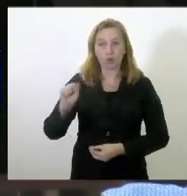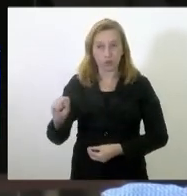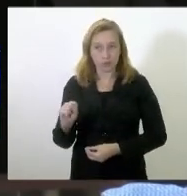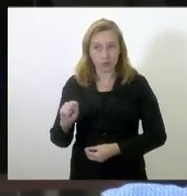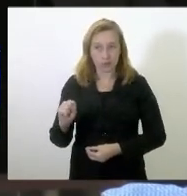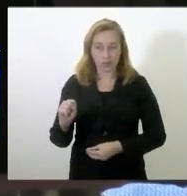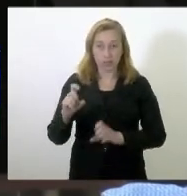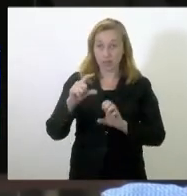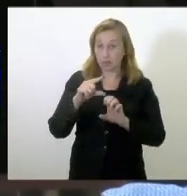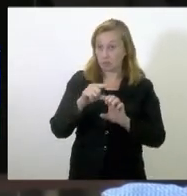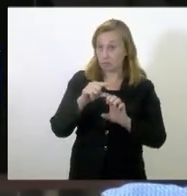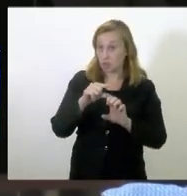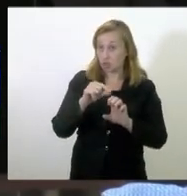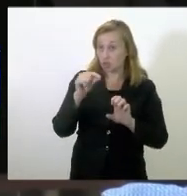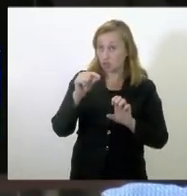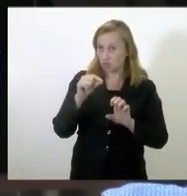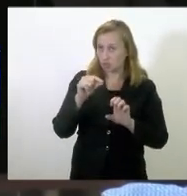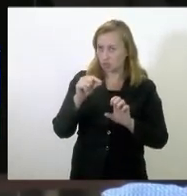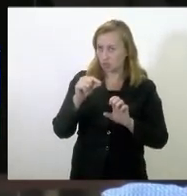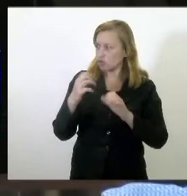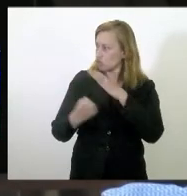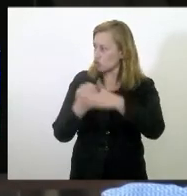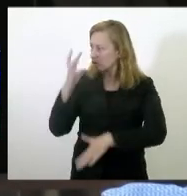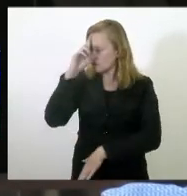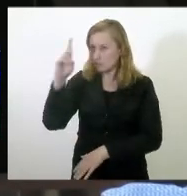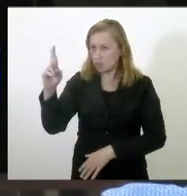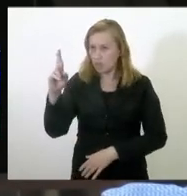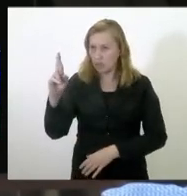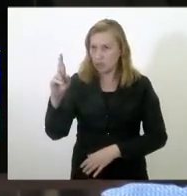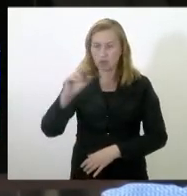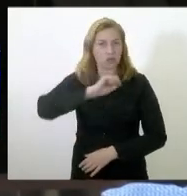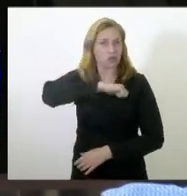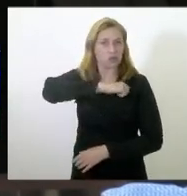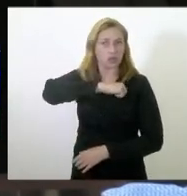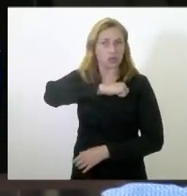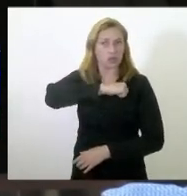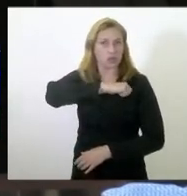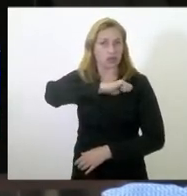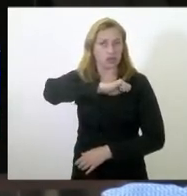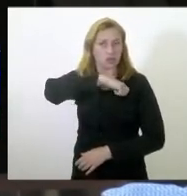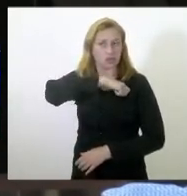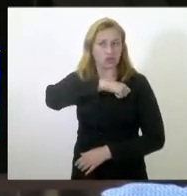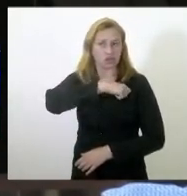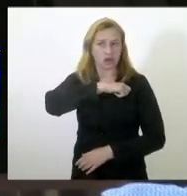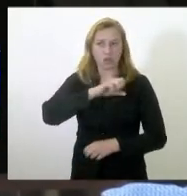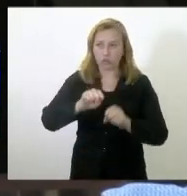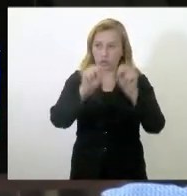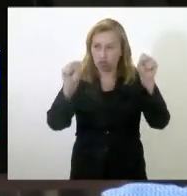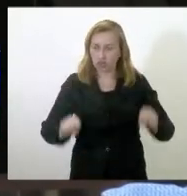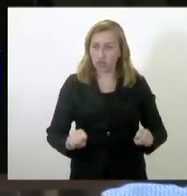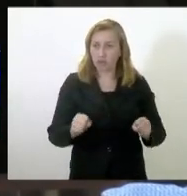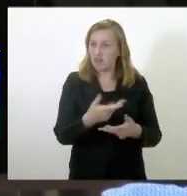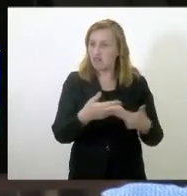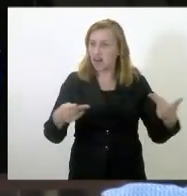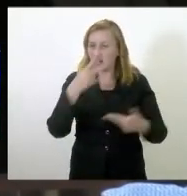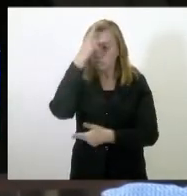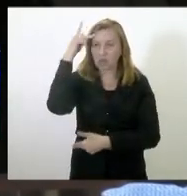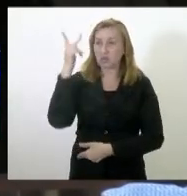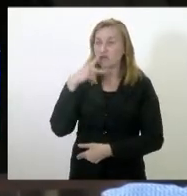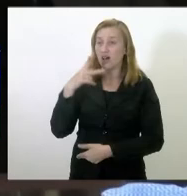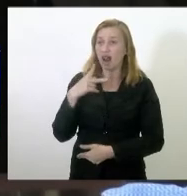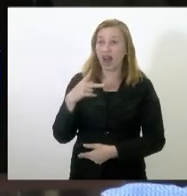os incentivos fiscais, tem um monte de voz que se levanta a favor. Ah, é o